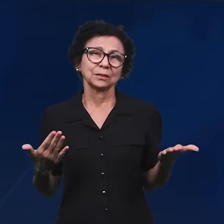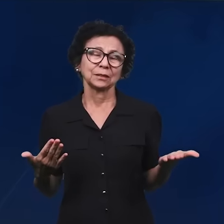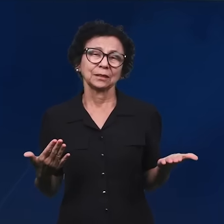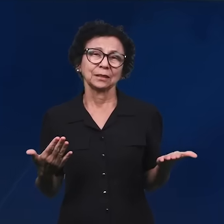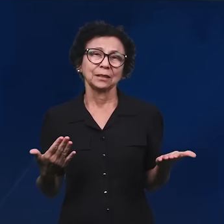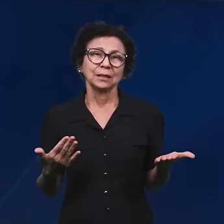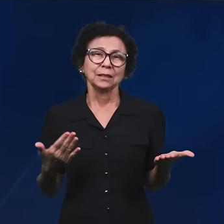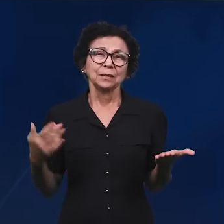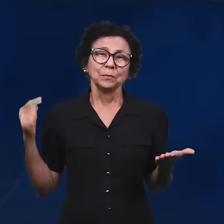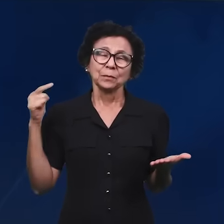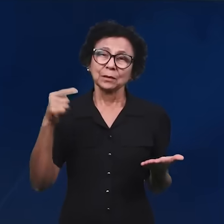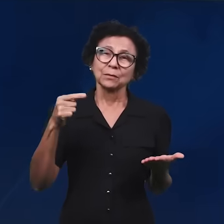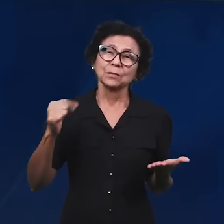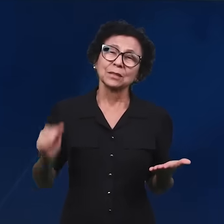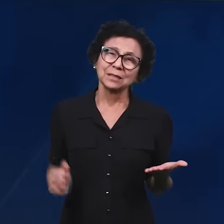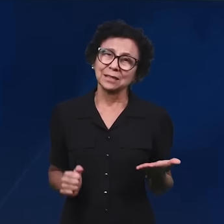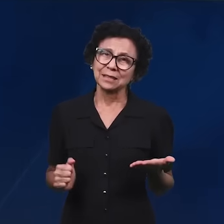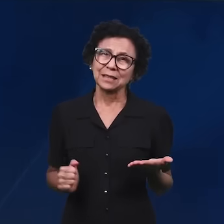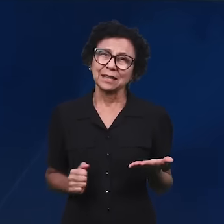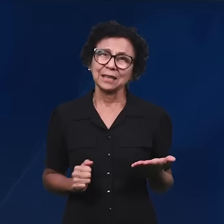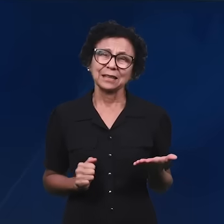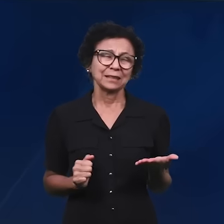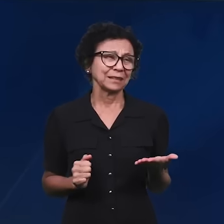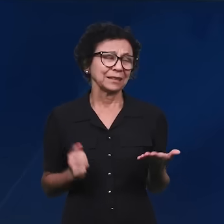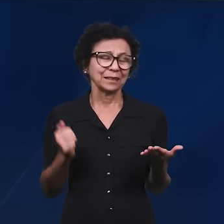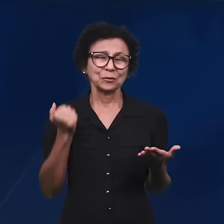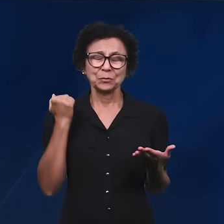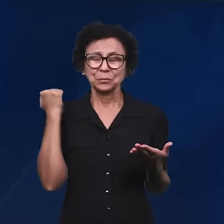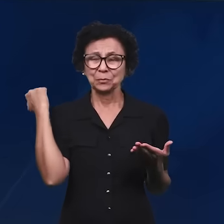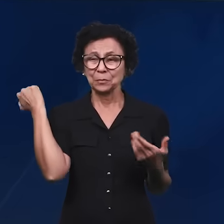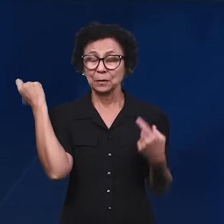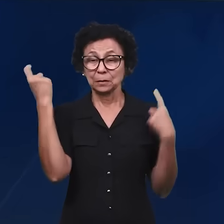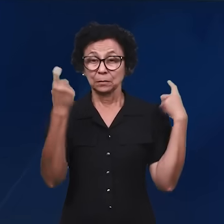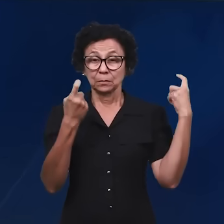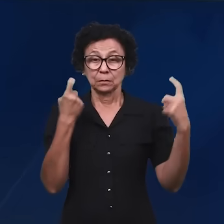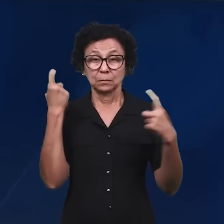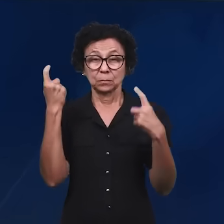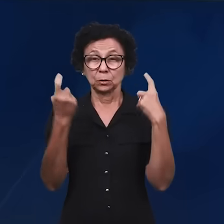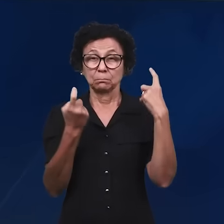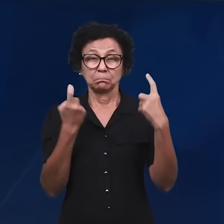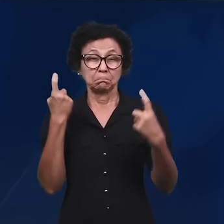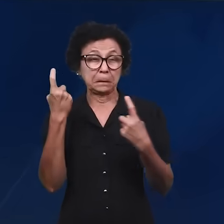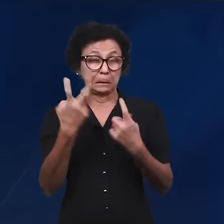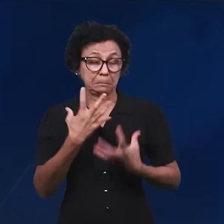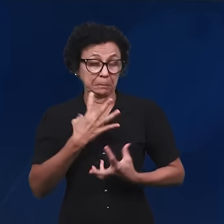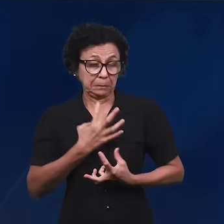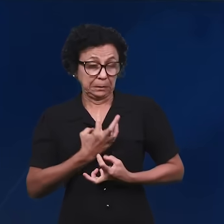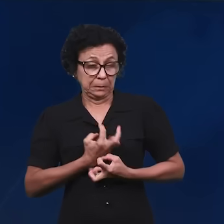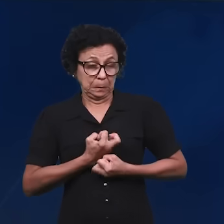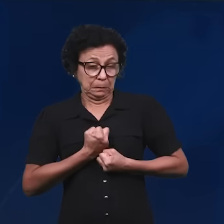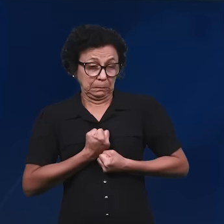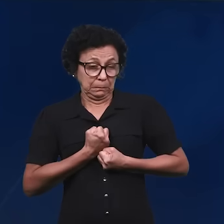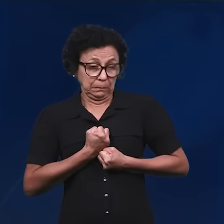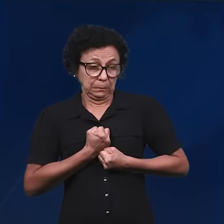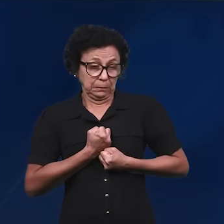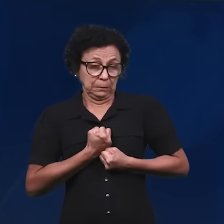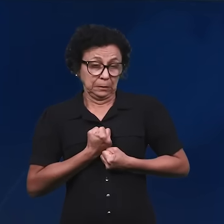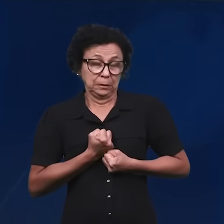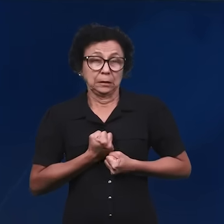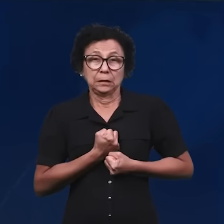vida, porque você está deixando essa pedra. Às vezes uma pedra é um problema, é uma coisa que enraizou, a raiz da amargura que está ali.